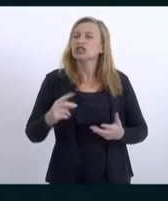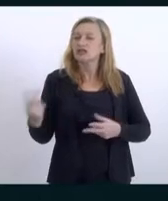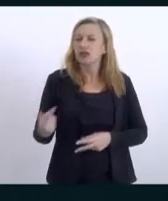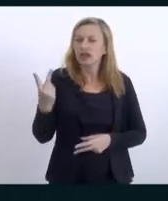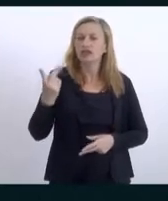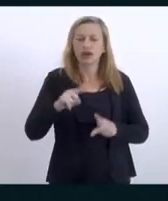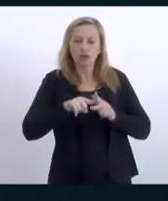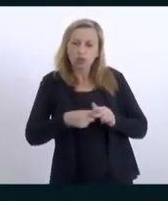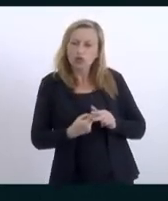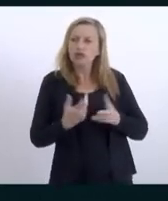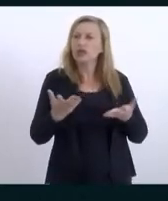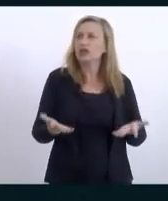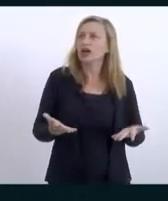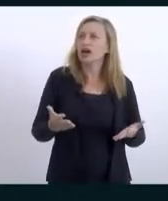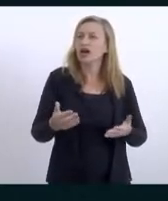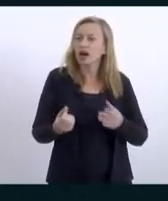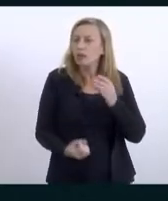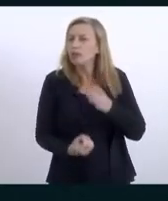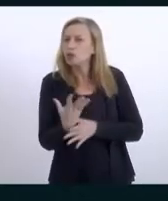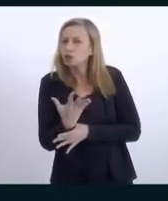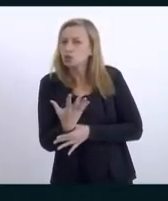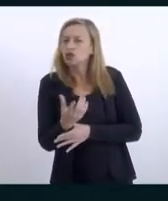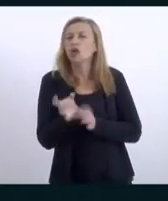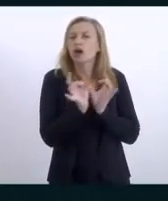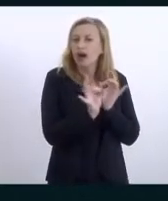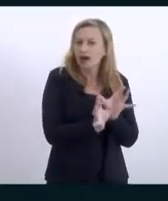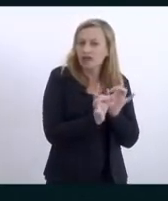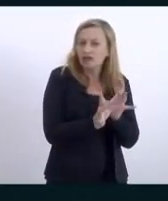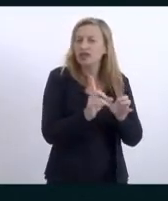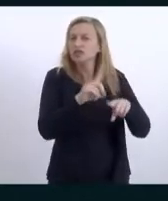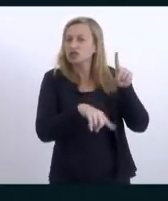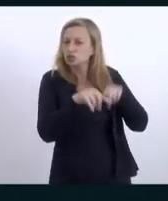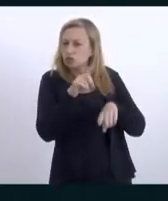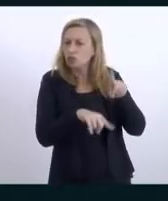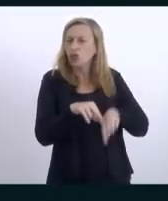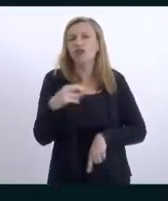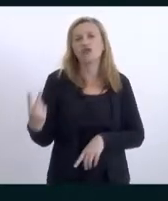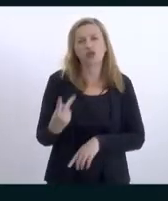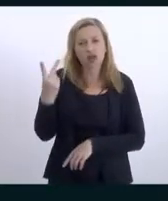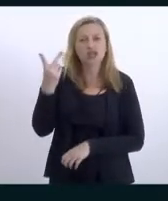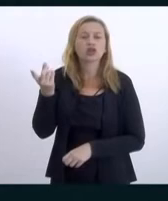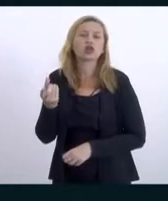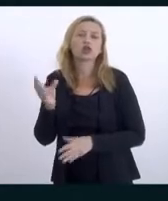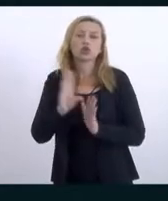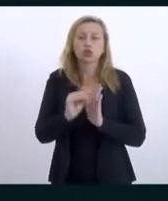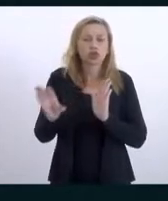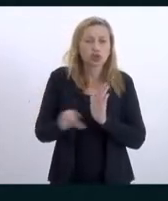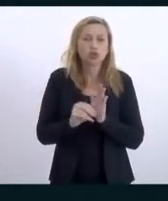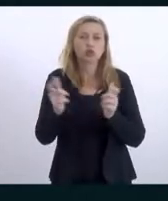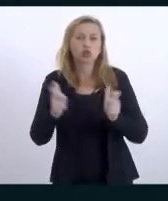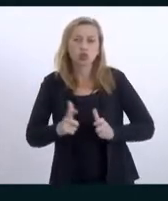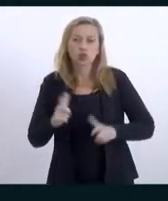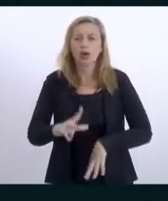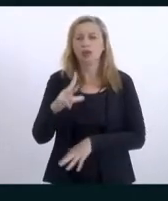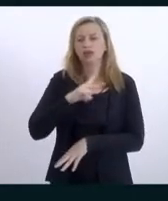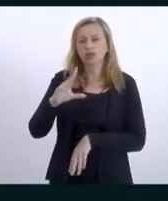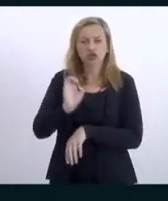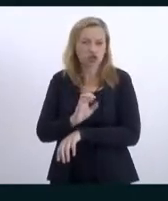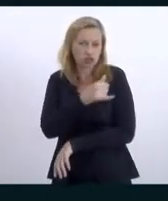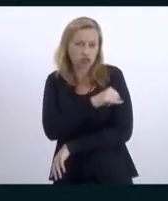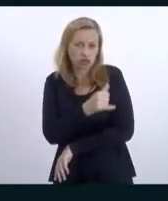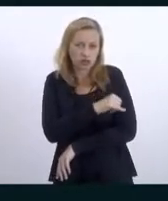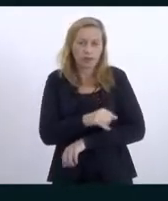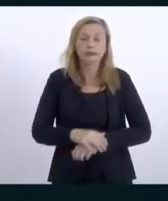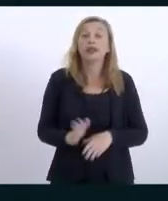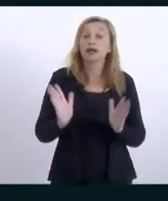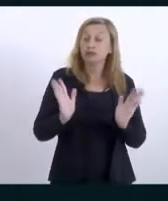valorizar a produção, a venda de equipamento, a valorização do conteúdo local, particularmente do Estado do Rio de Janeiro.